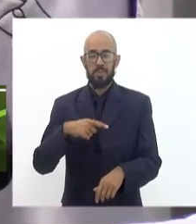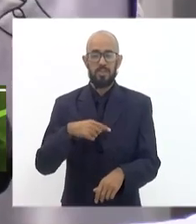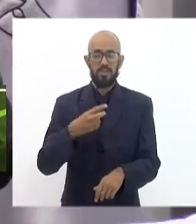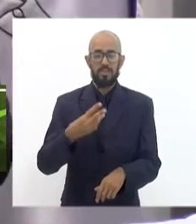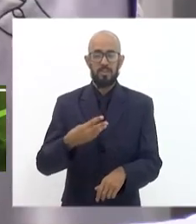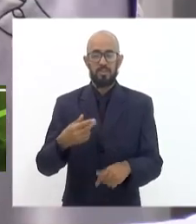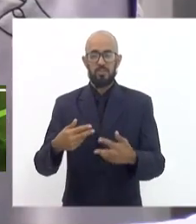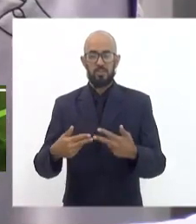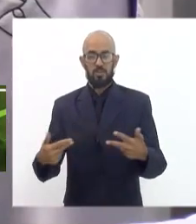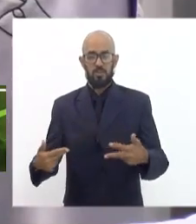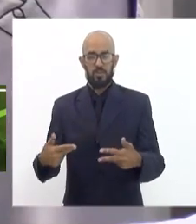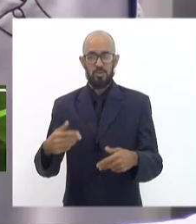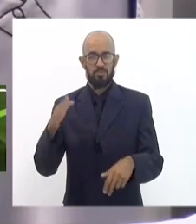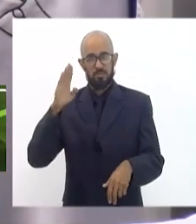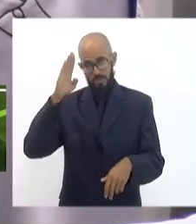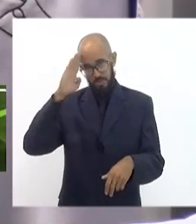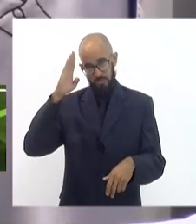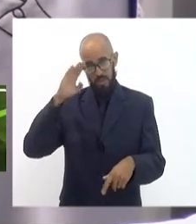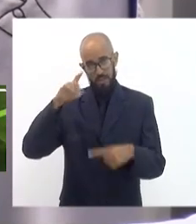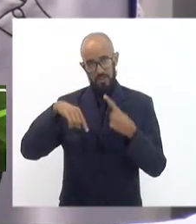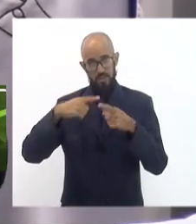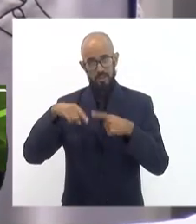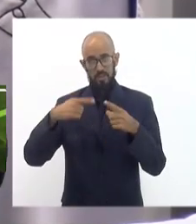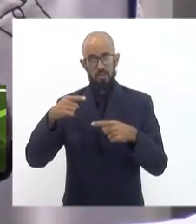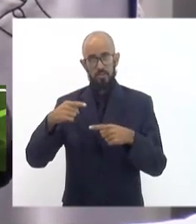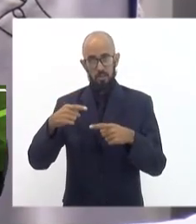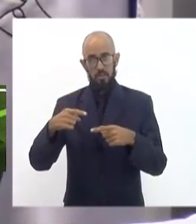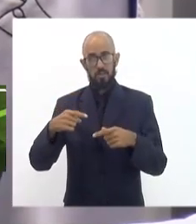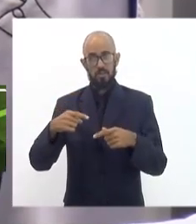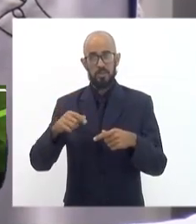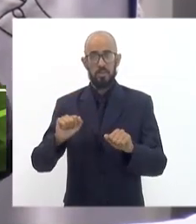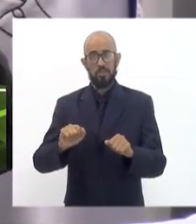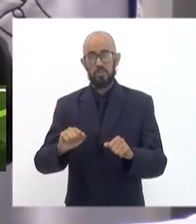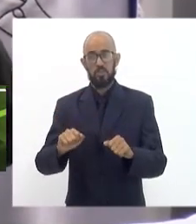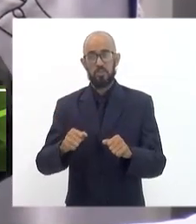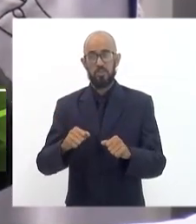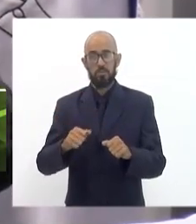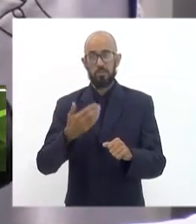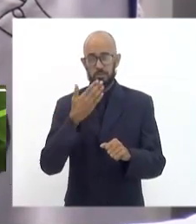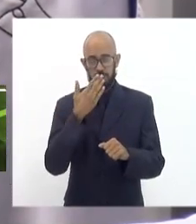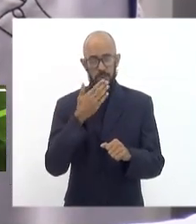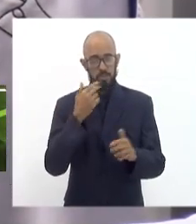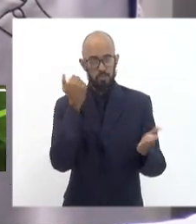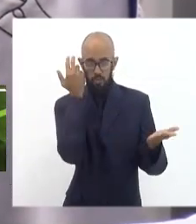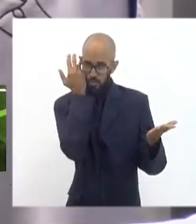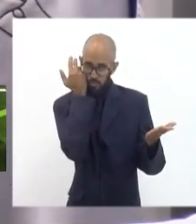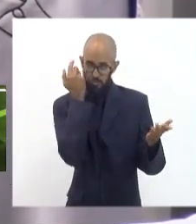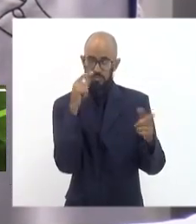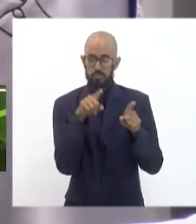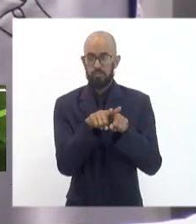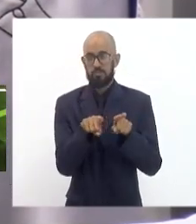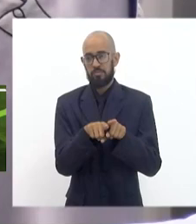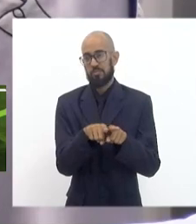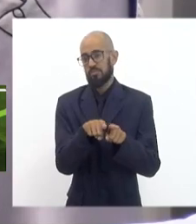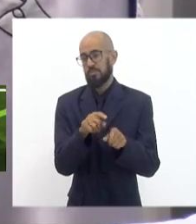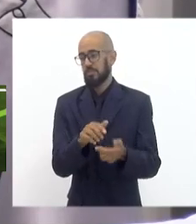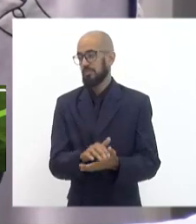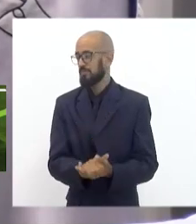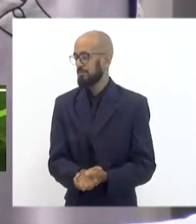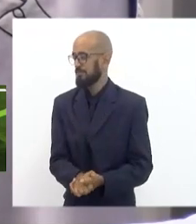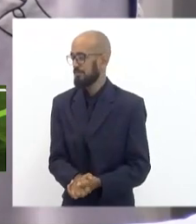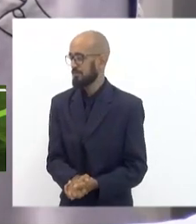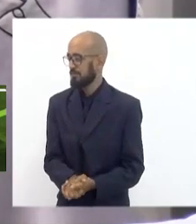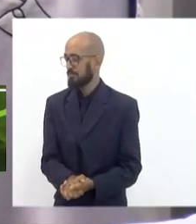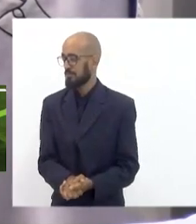centrais para não tomar muito tempo depois a gente passa pela mais vai para o varejo Esse